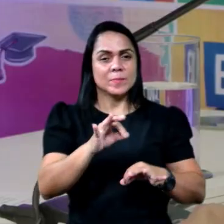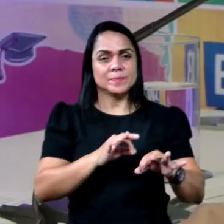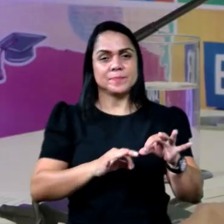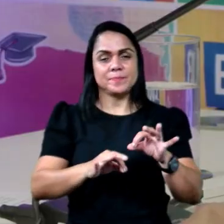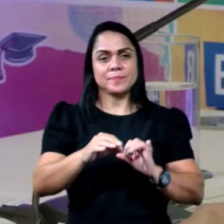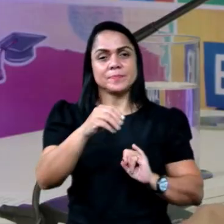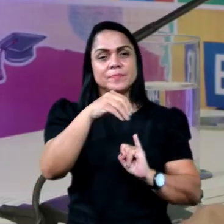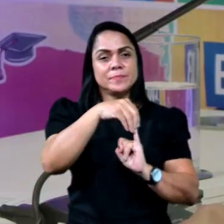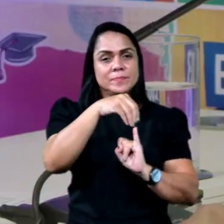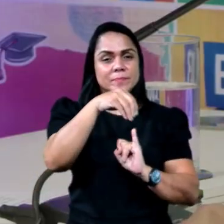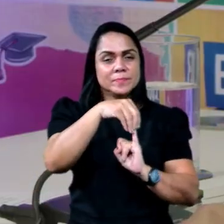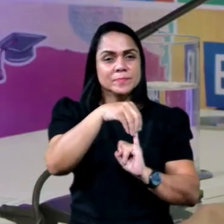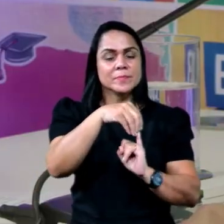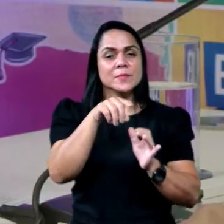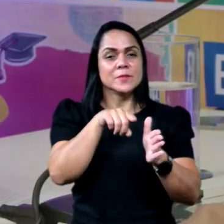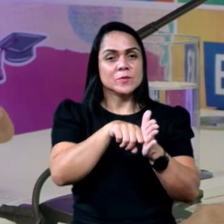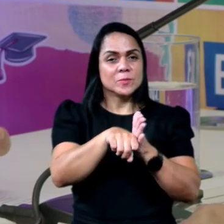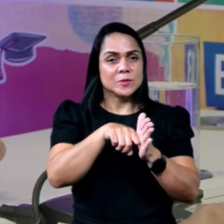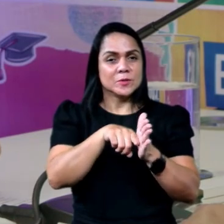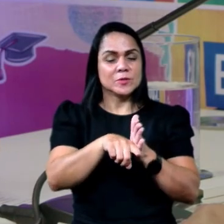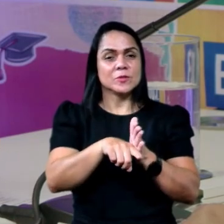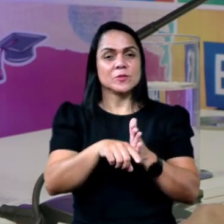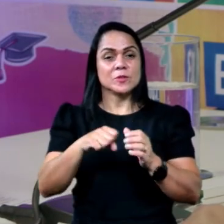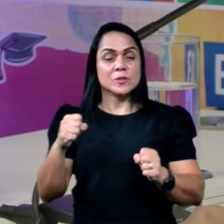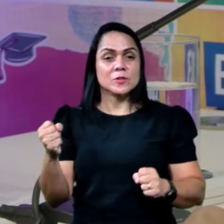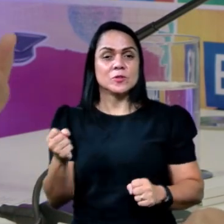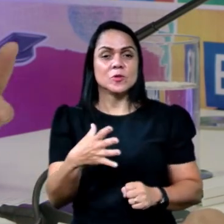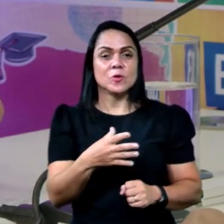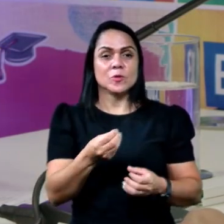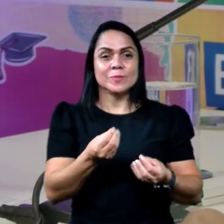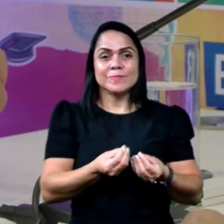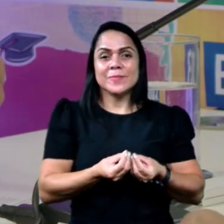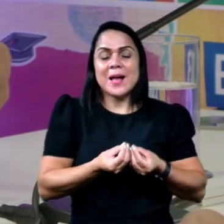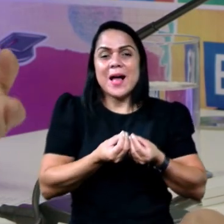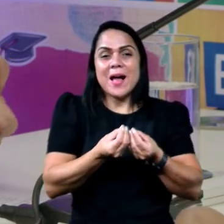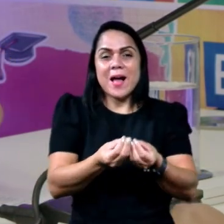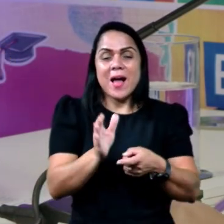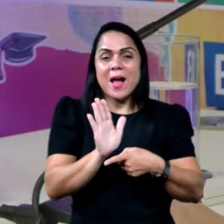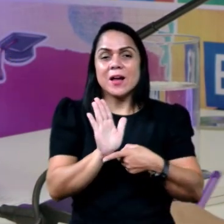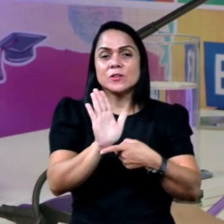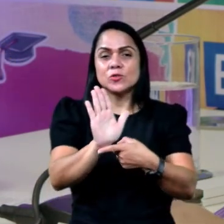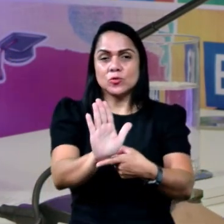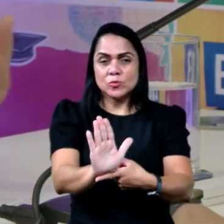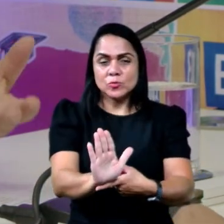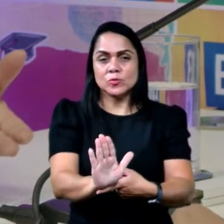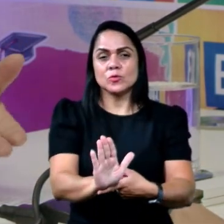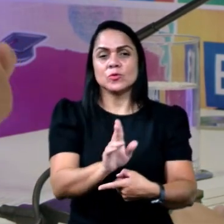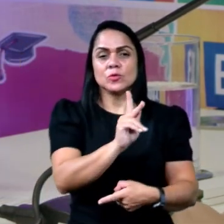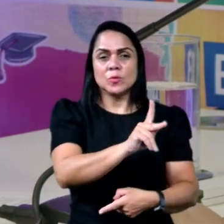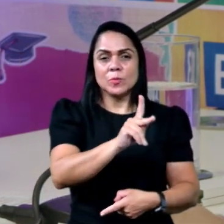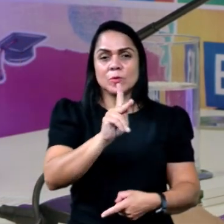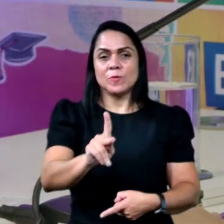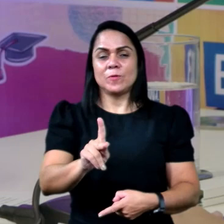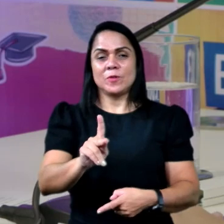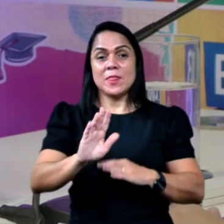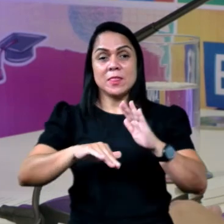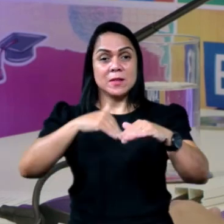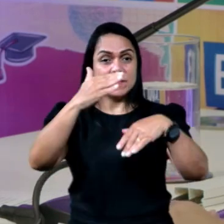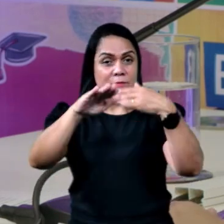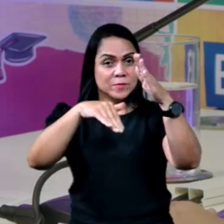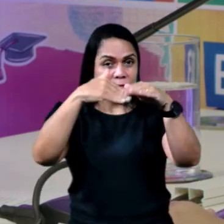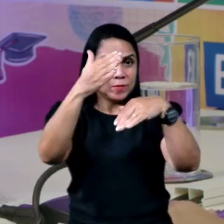do IFB e dá um pequeno recurso para incentivar que os docentes desenvolvam projetos com seus